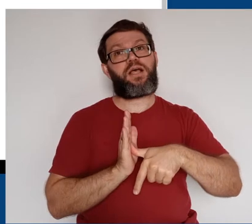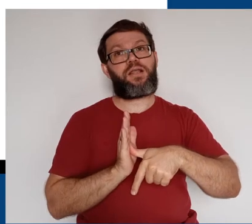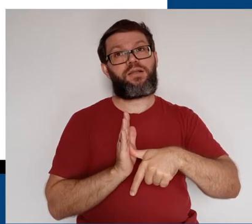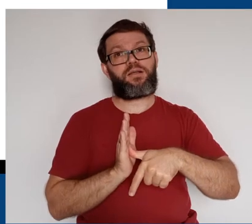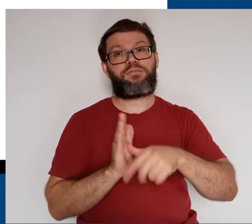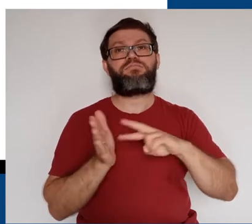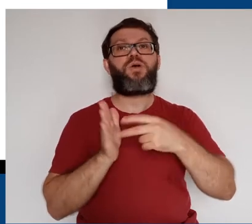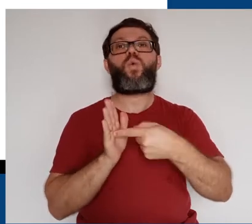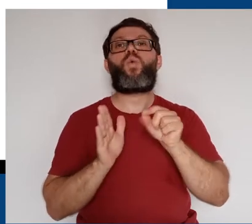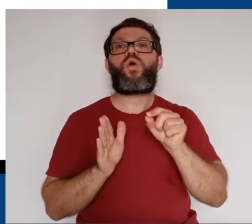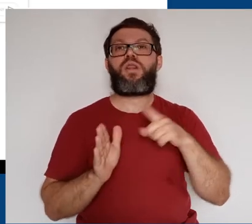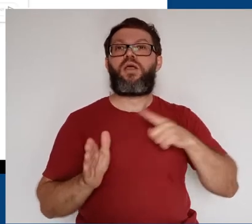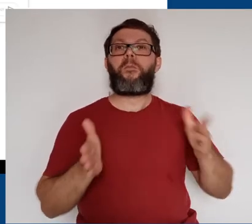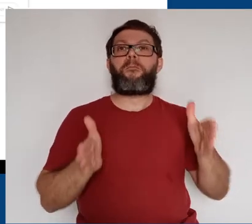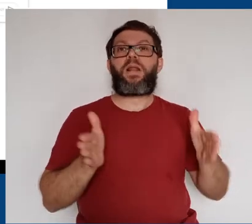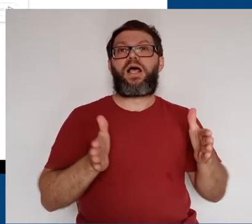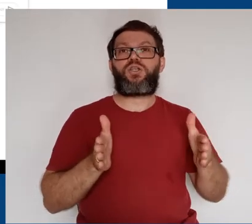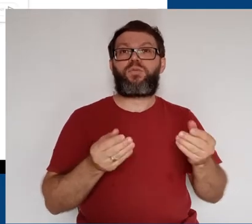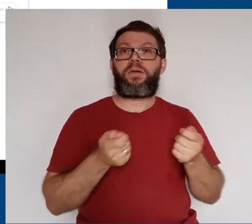Uma atividade pendente é uma atividade que não foi realizada, que está atrasada.